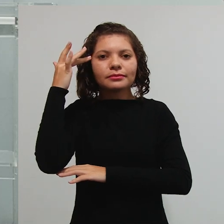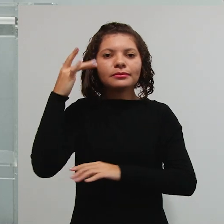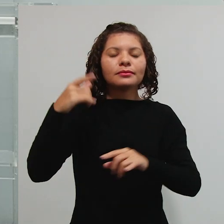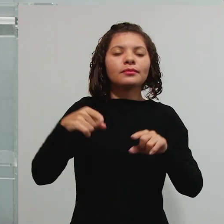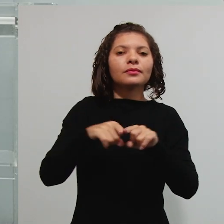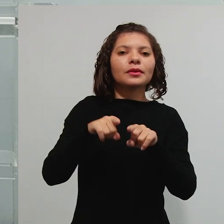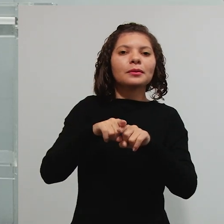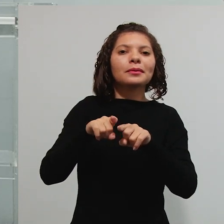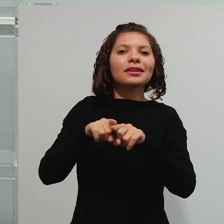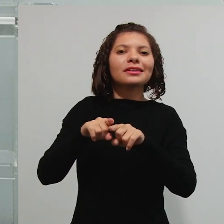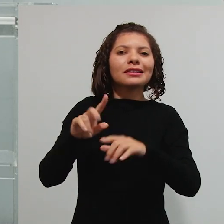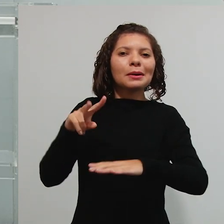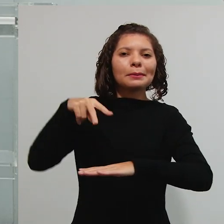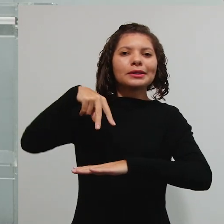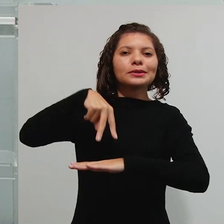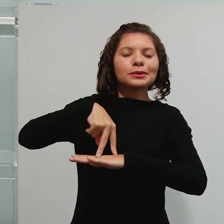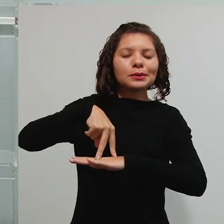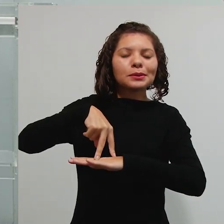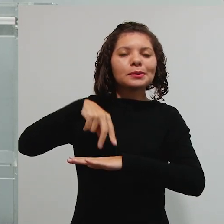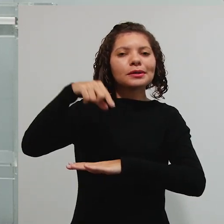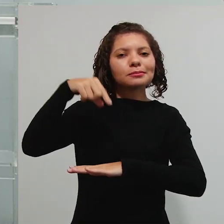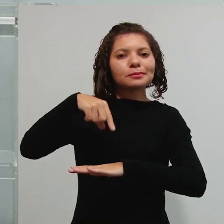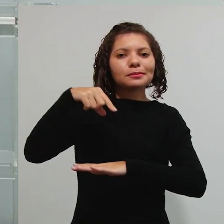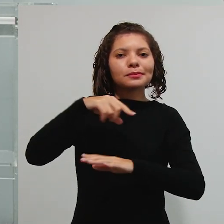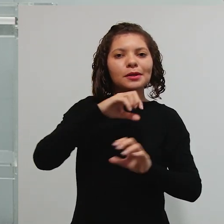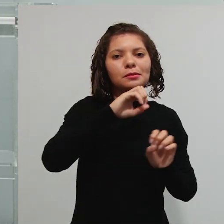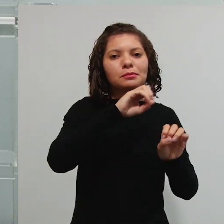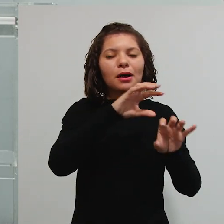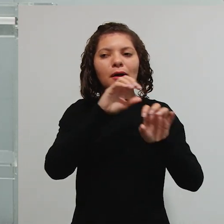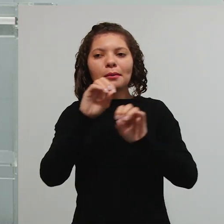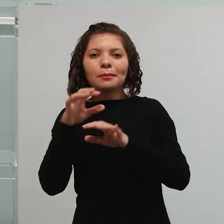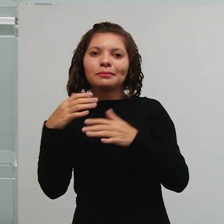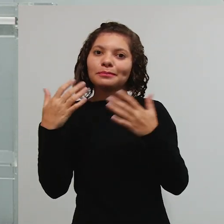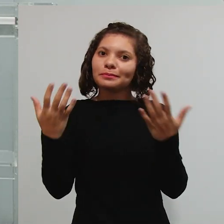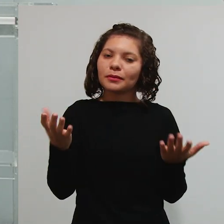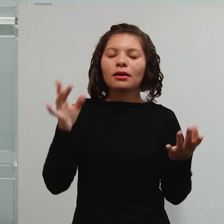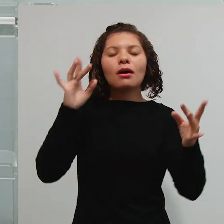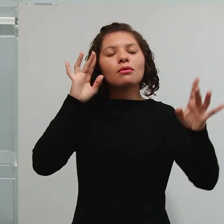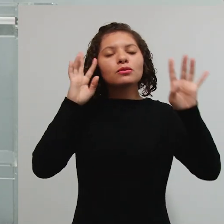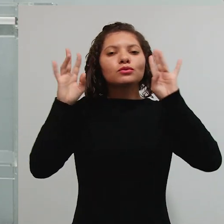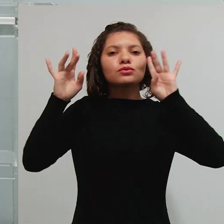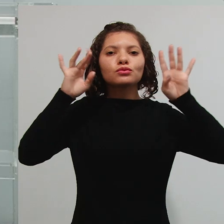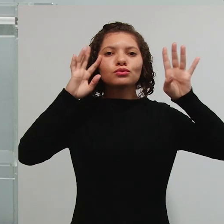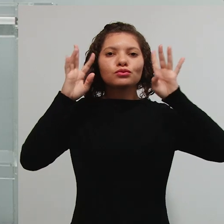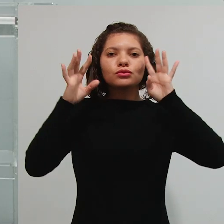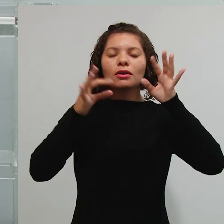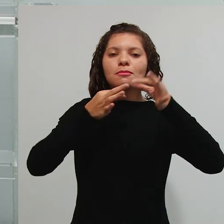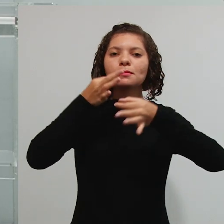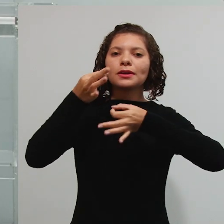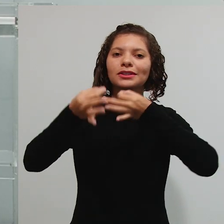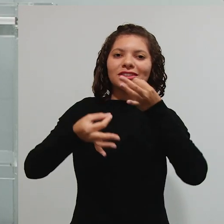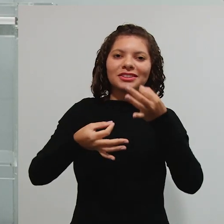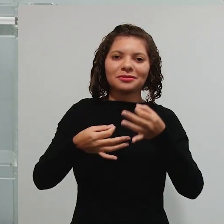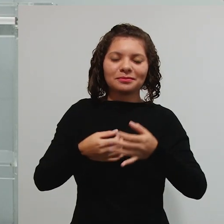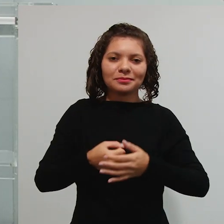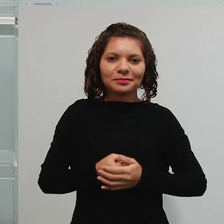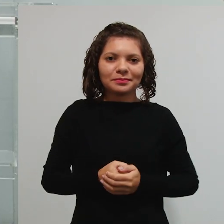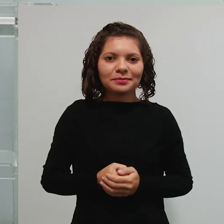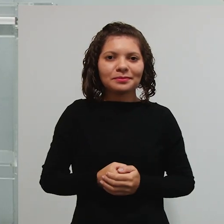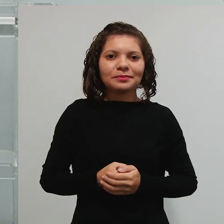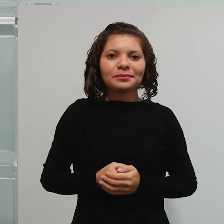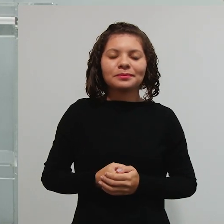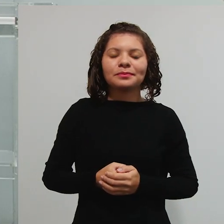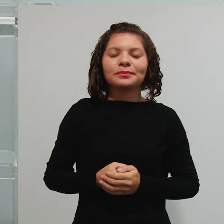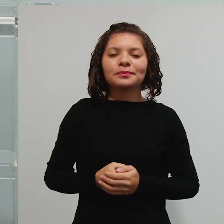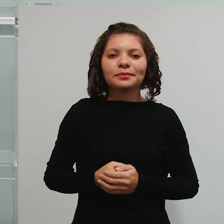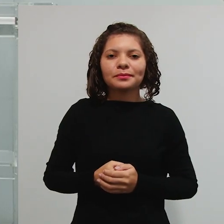vista de cima indica que essa pessoa aí tô fazendo uma reflexão crítica, né? De acordo com fulano de